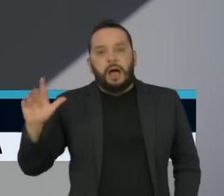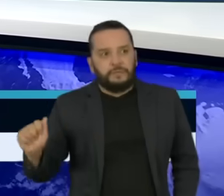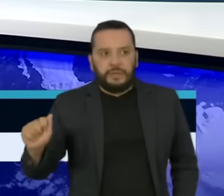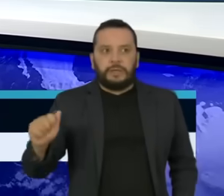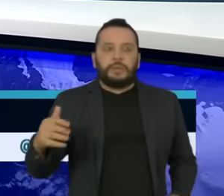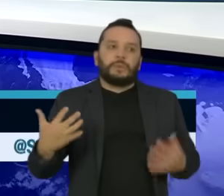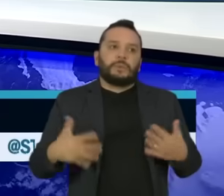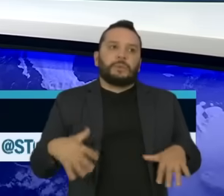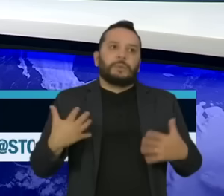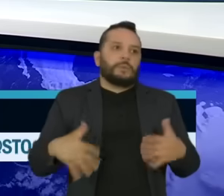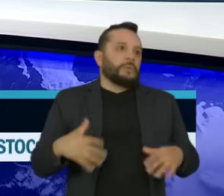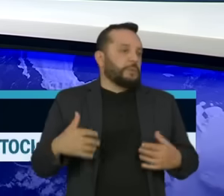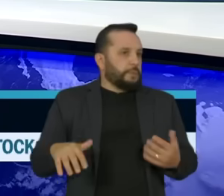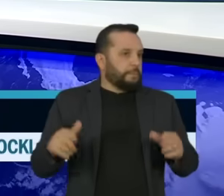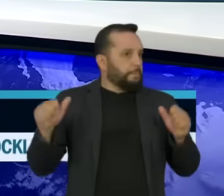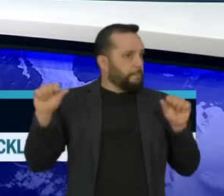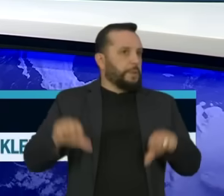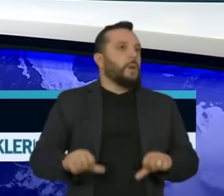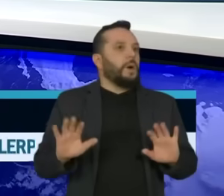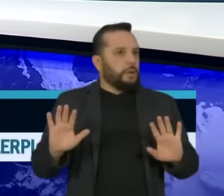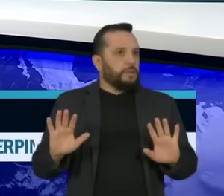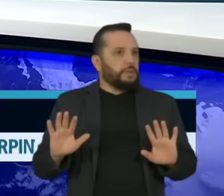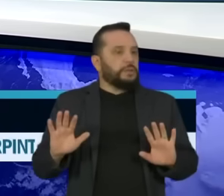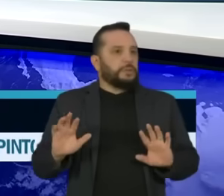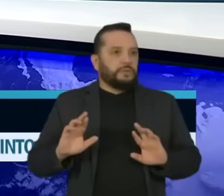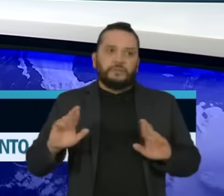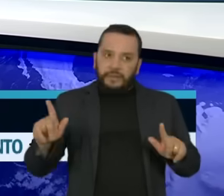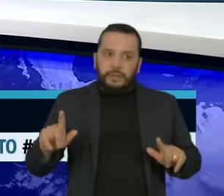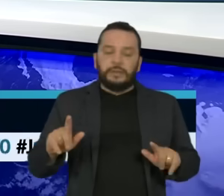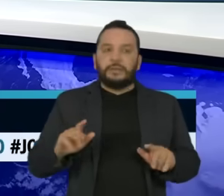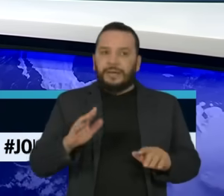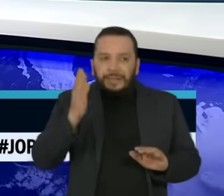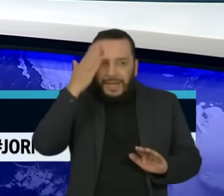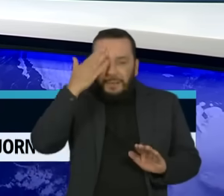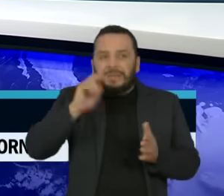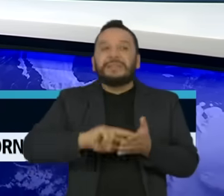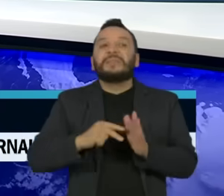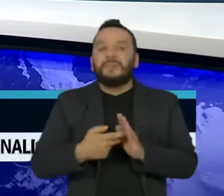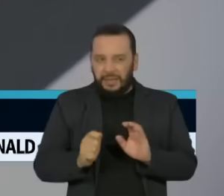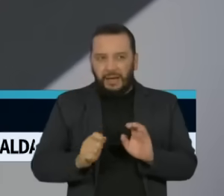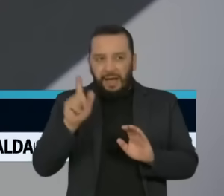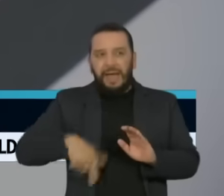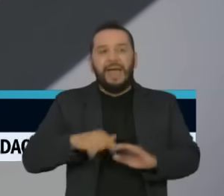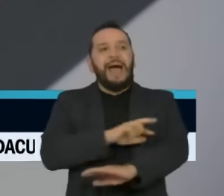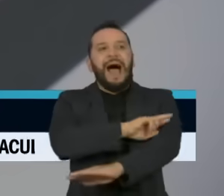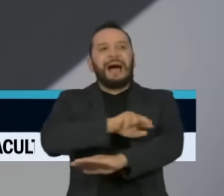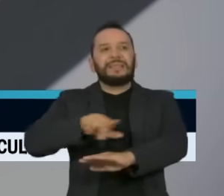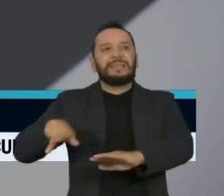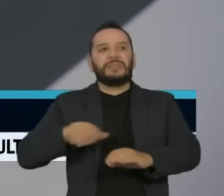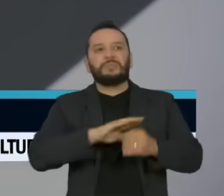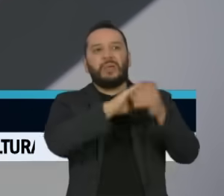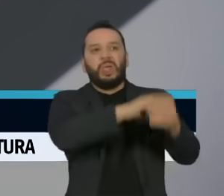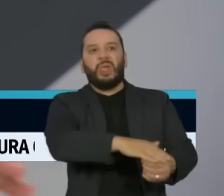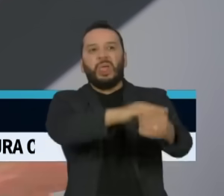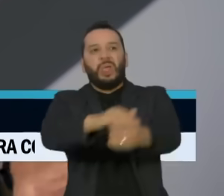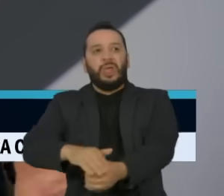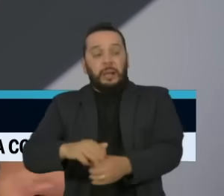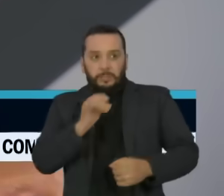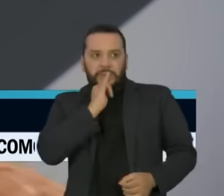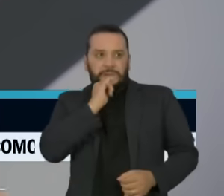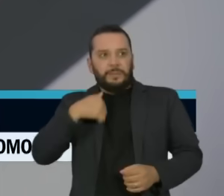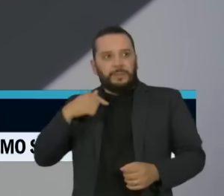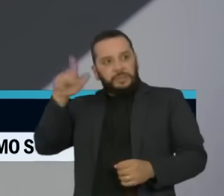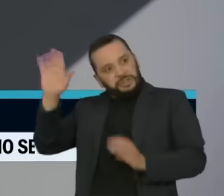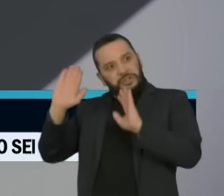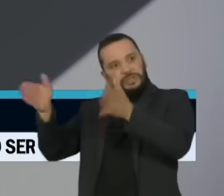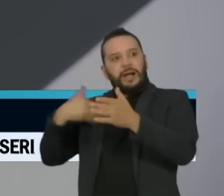é diferente. Isso se chama racismo ambiental, onde às vezes companhias multinacionais têm